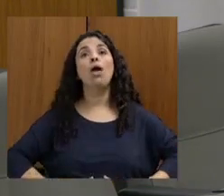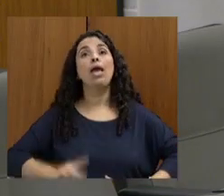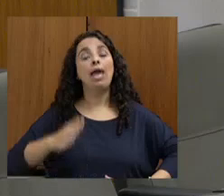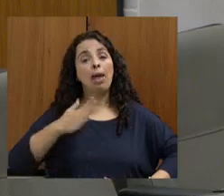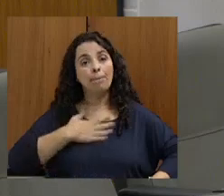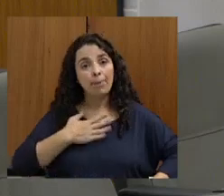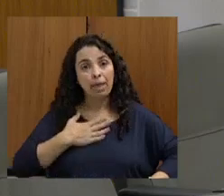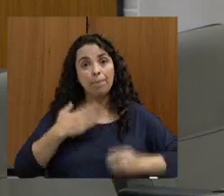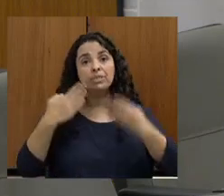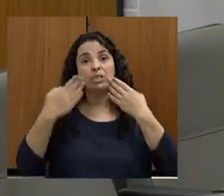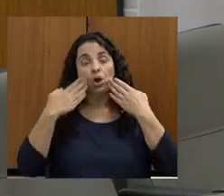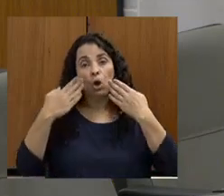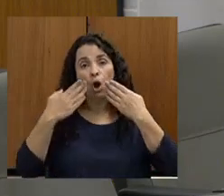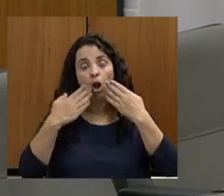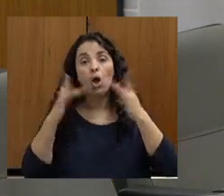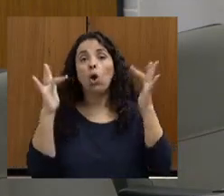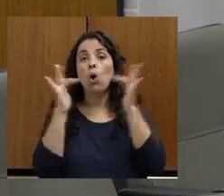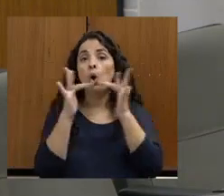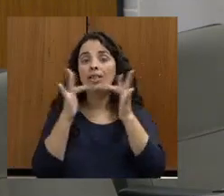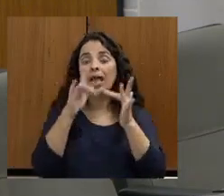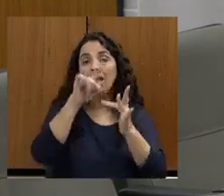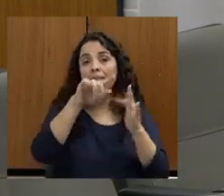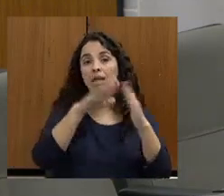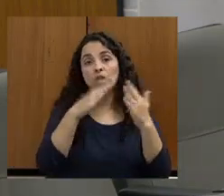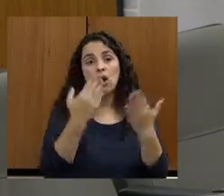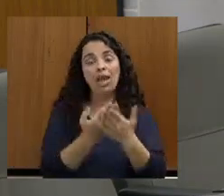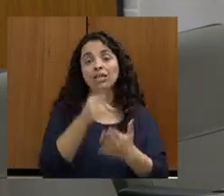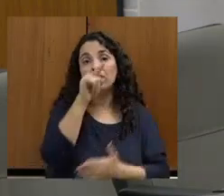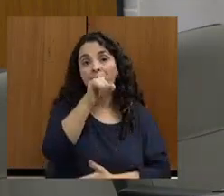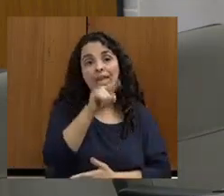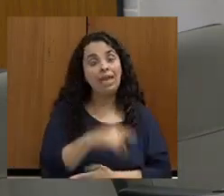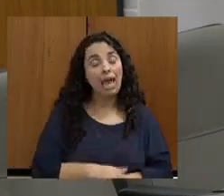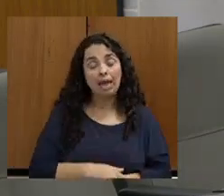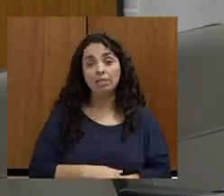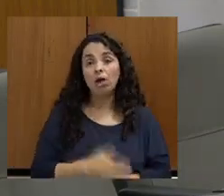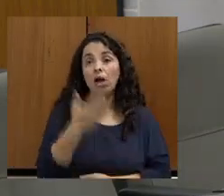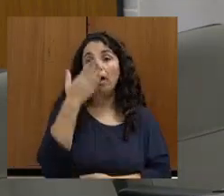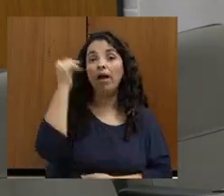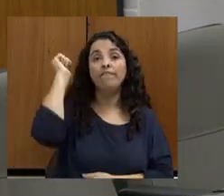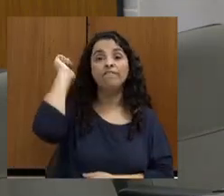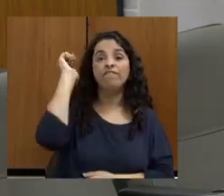o colégio, e eles, tipo, uuuh, foda-se, palavras dela.